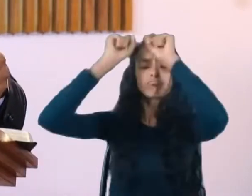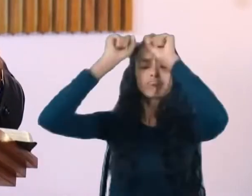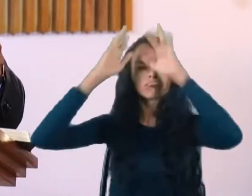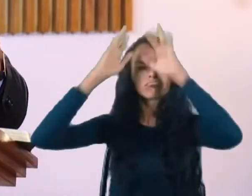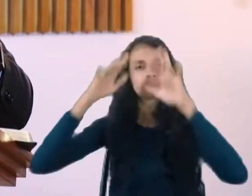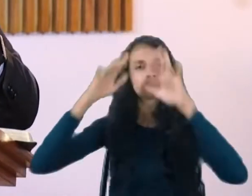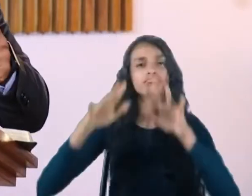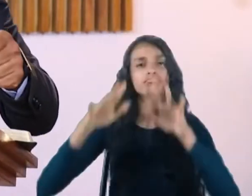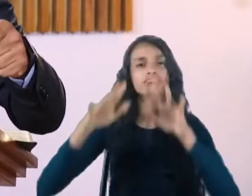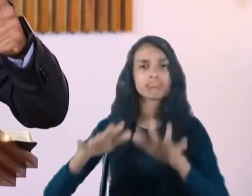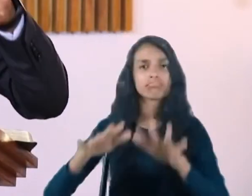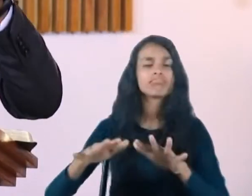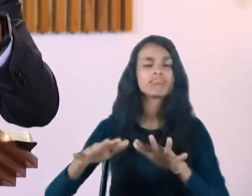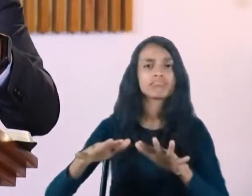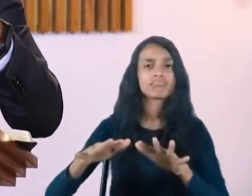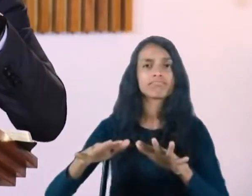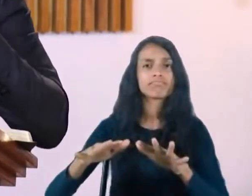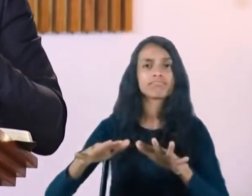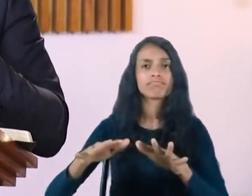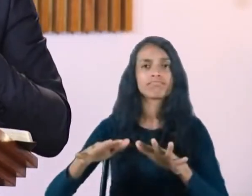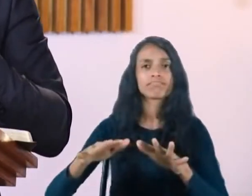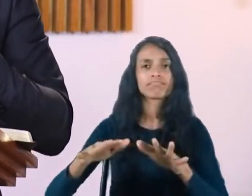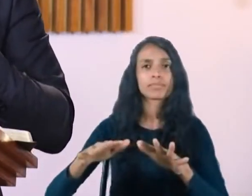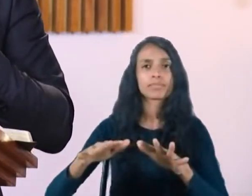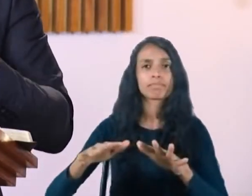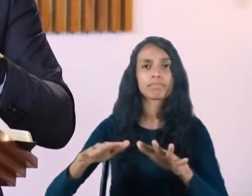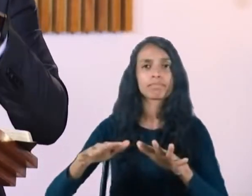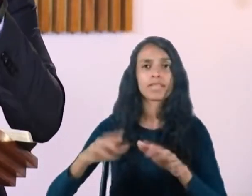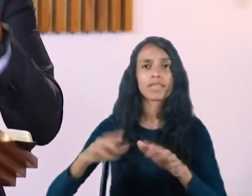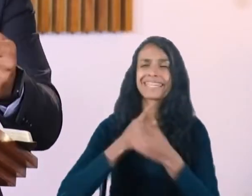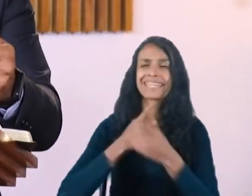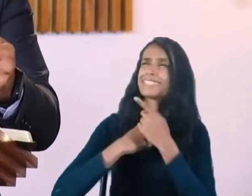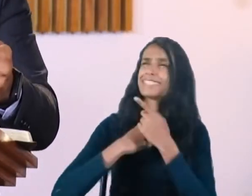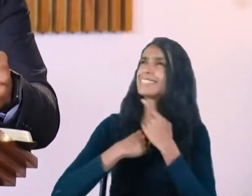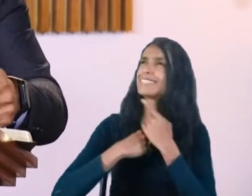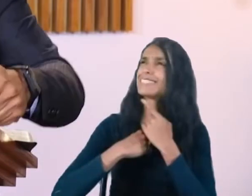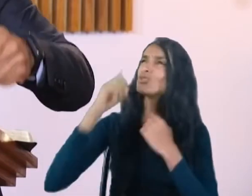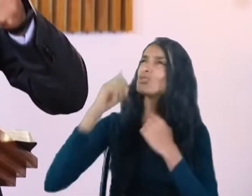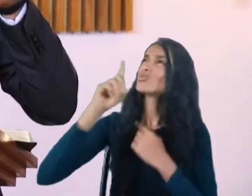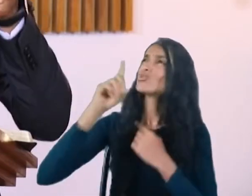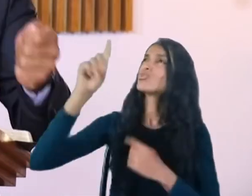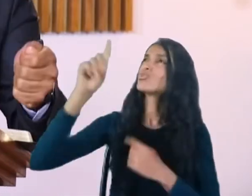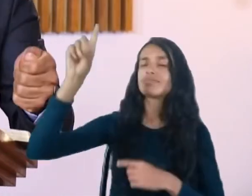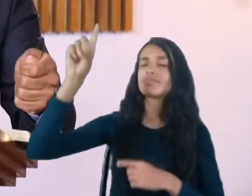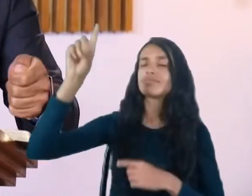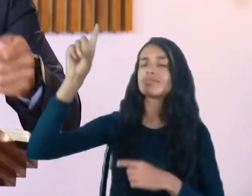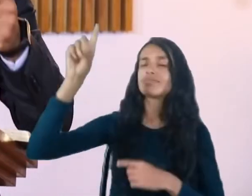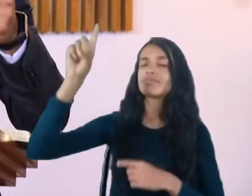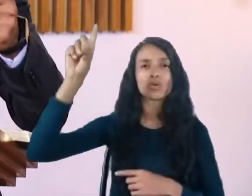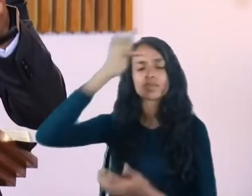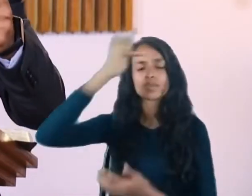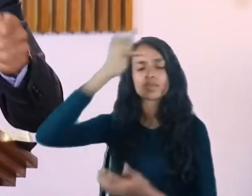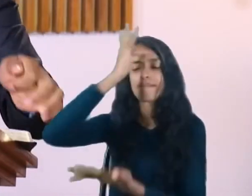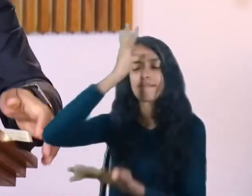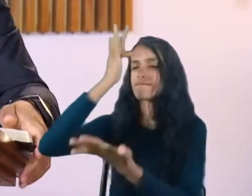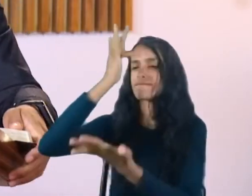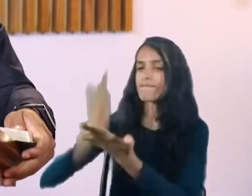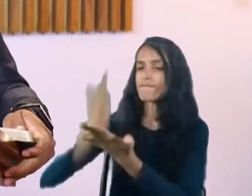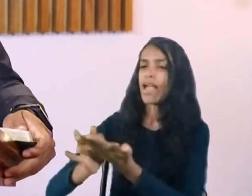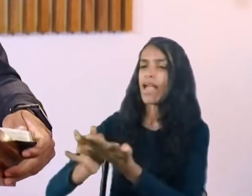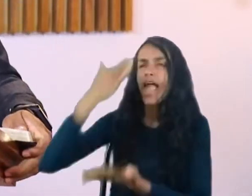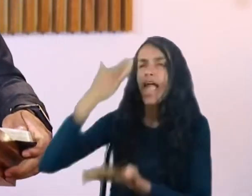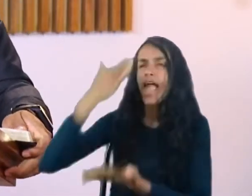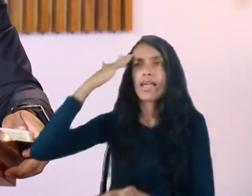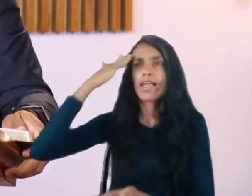conceda a você e a mim a mesma fé, o mesmo tato e a mesma dedicação